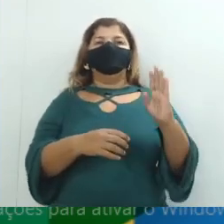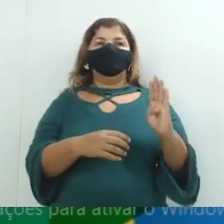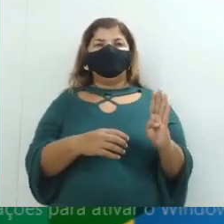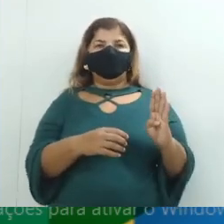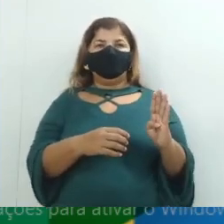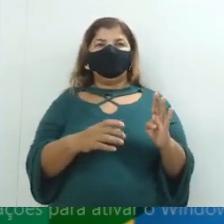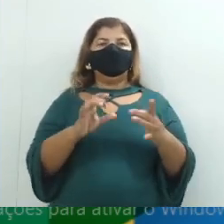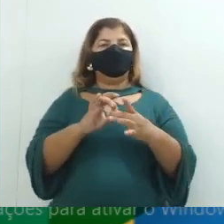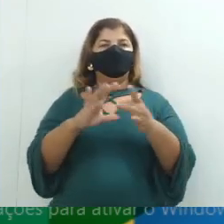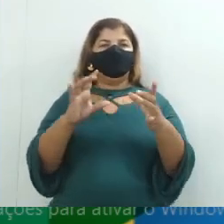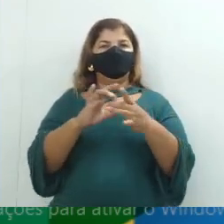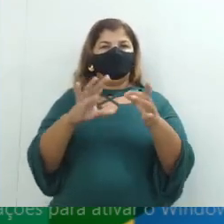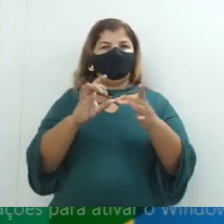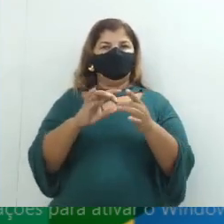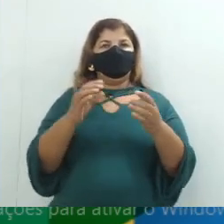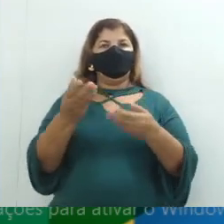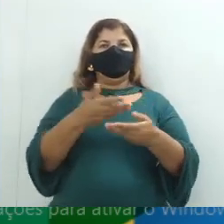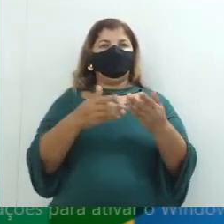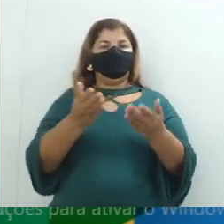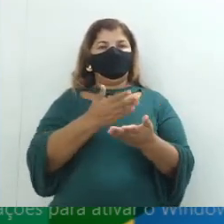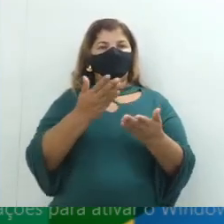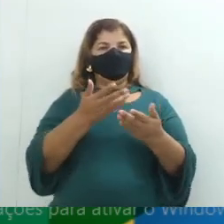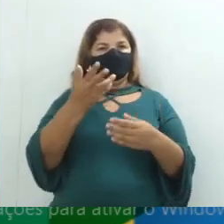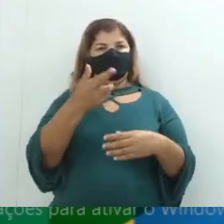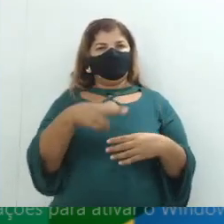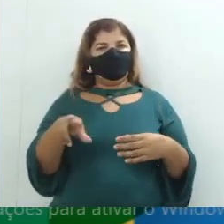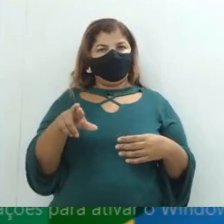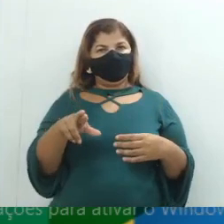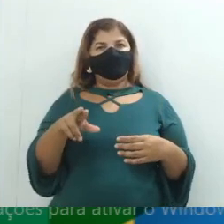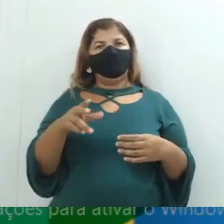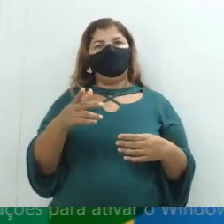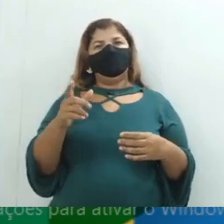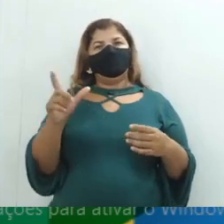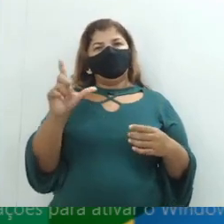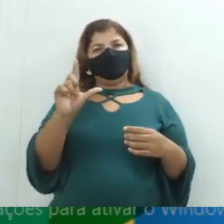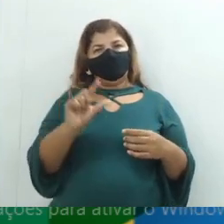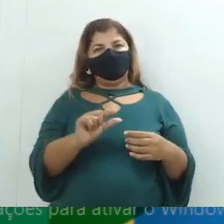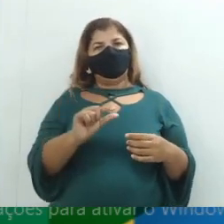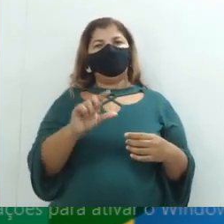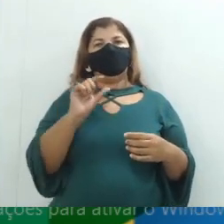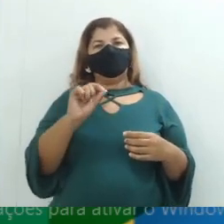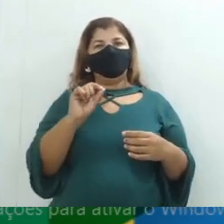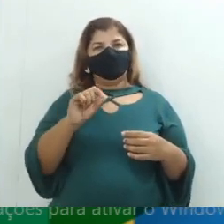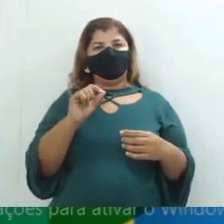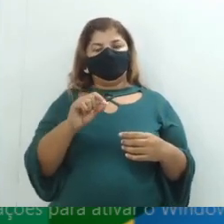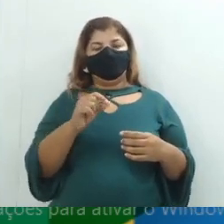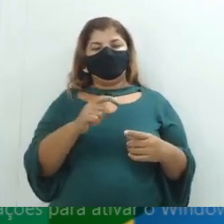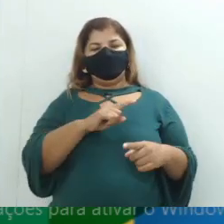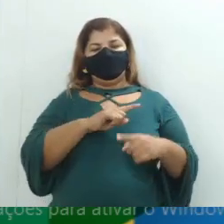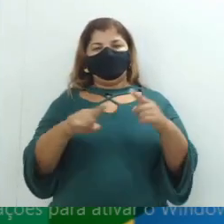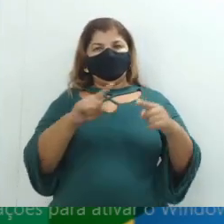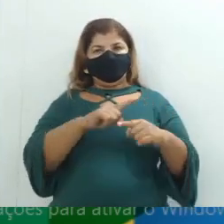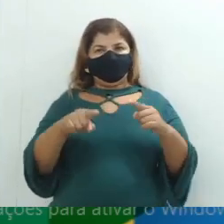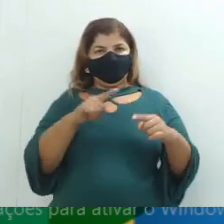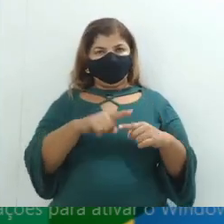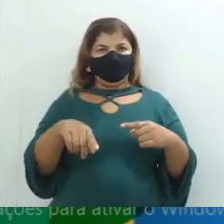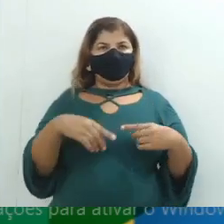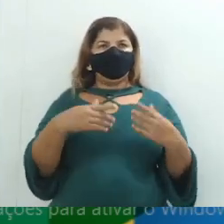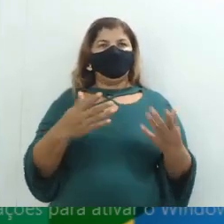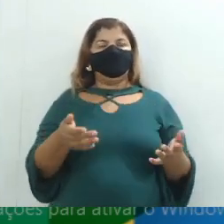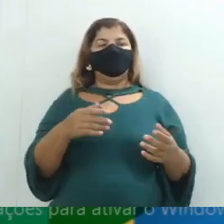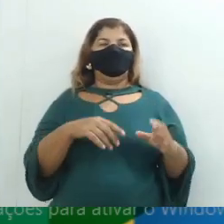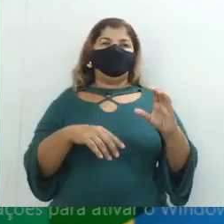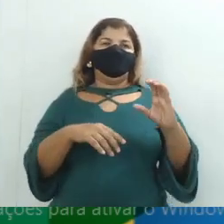mais liberal com relação aos livros religiosos, o que fez com que diminuísse a censura medieval. Letra